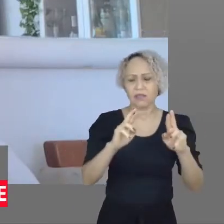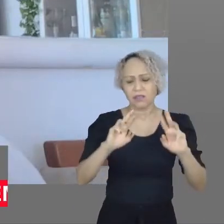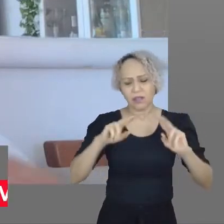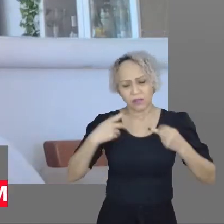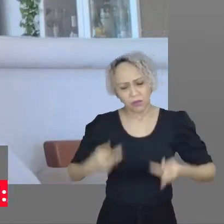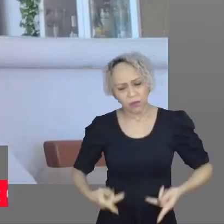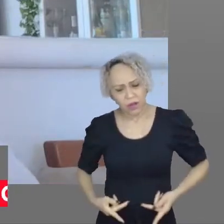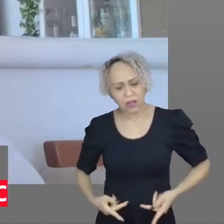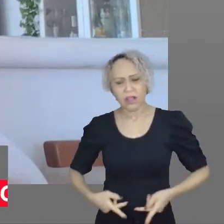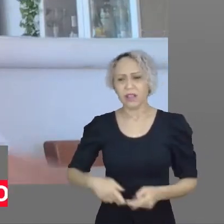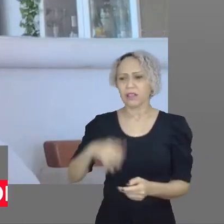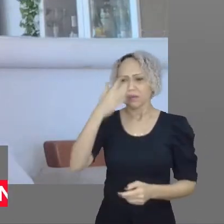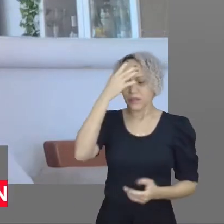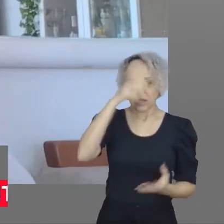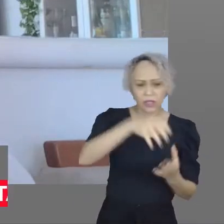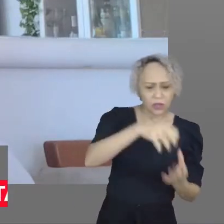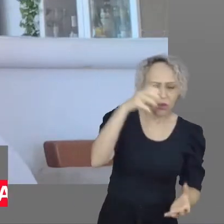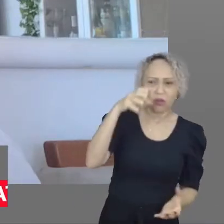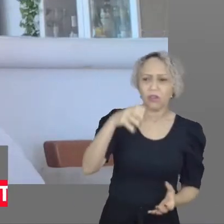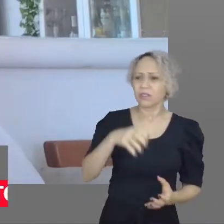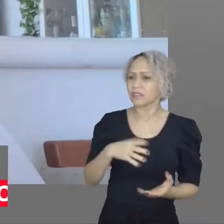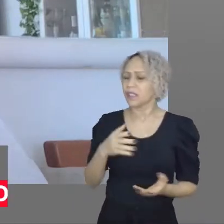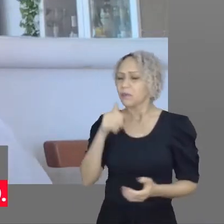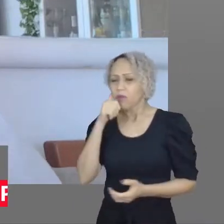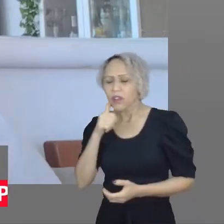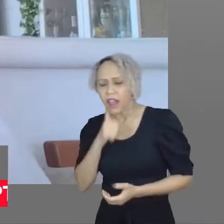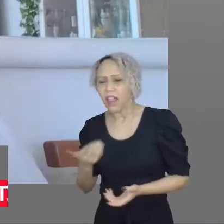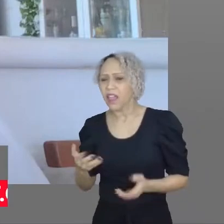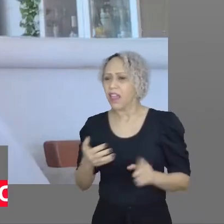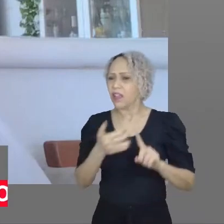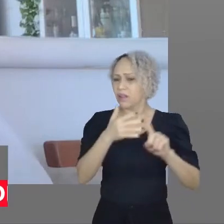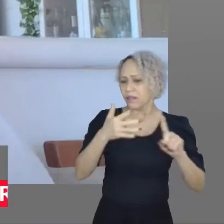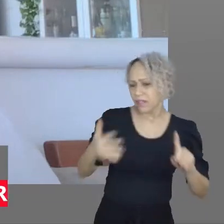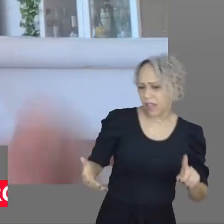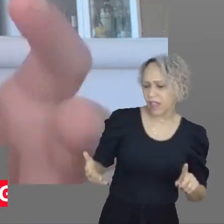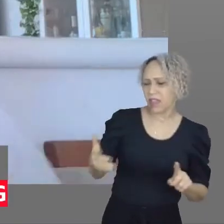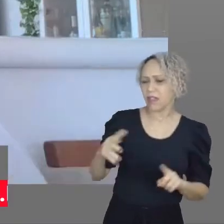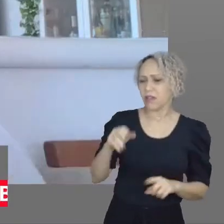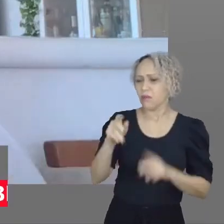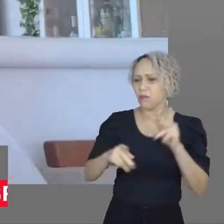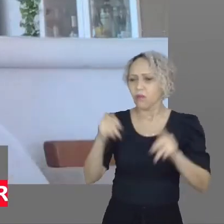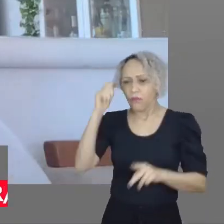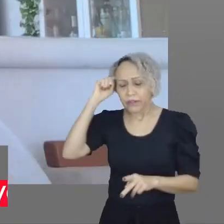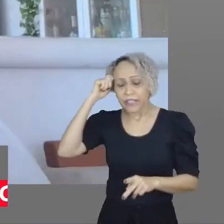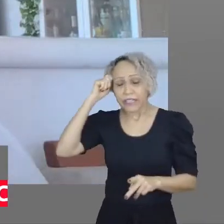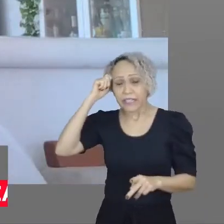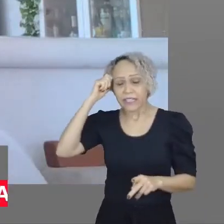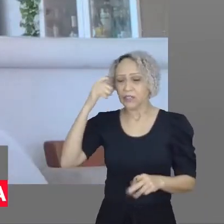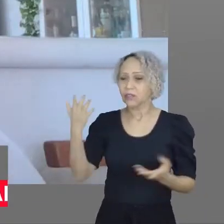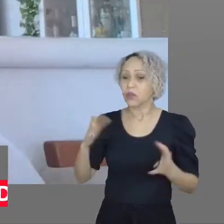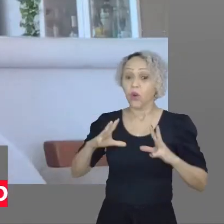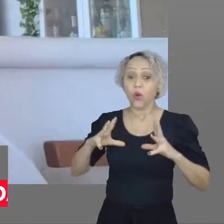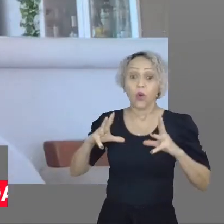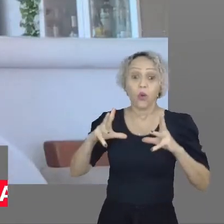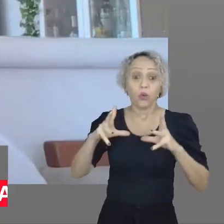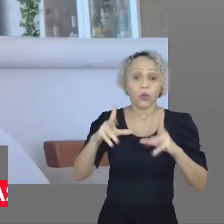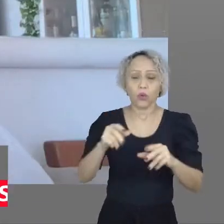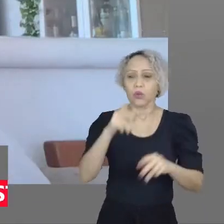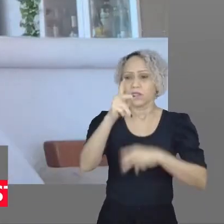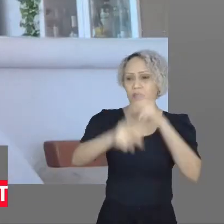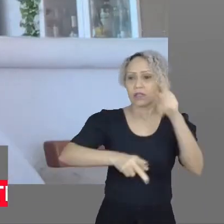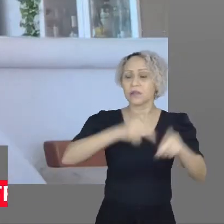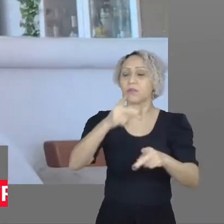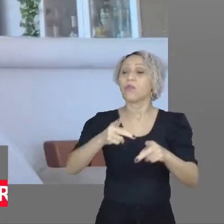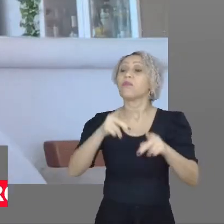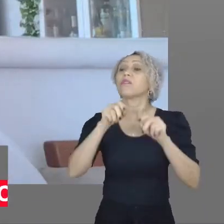às mulheres, ao povo negro, ao povo LGBT, esteja na vida, no cerne da vivência do povo